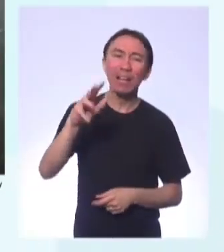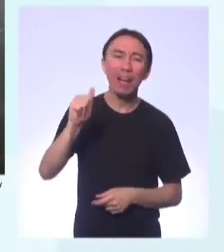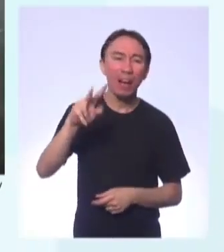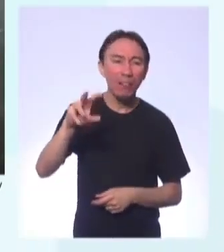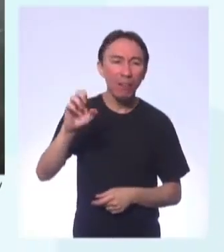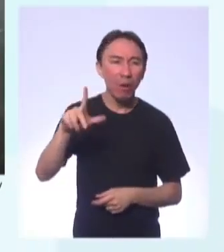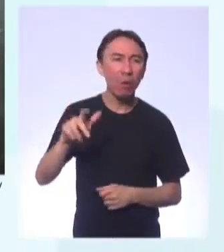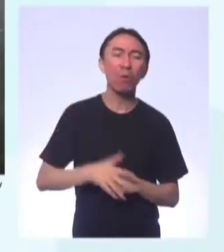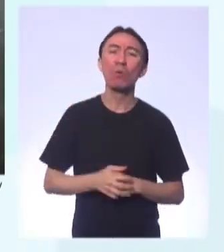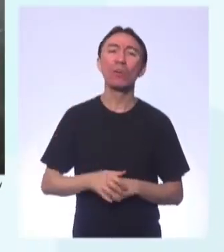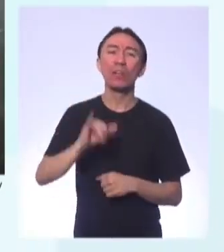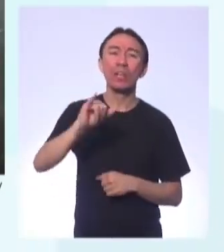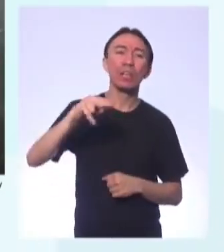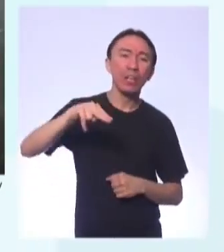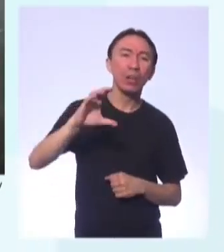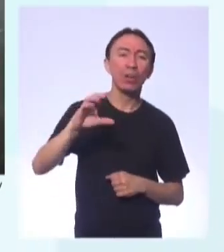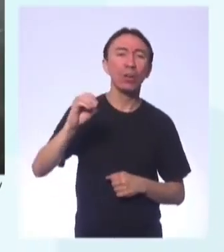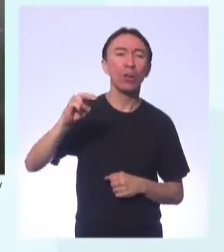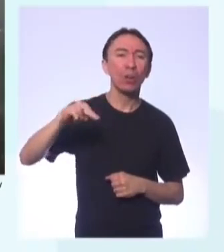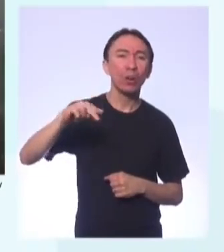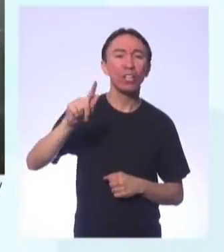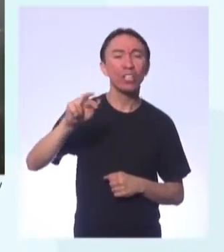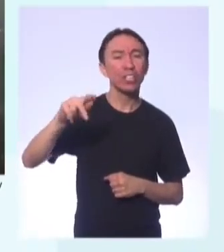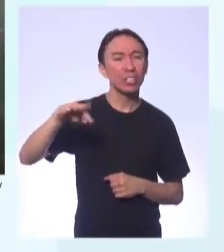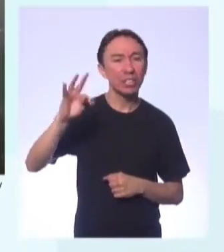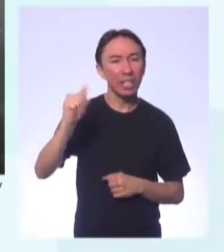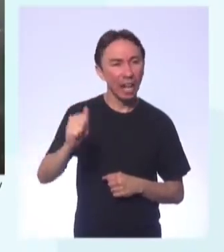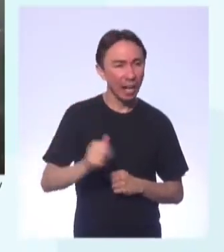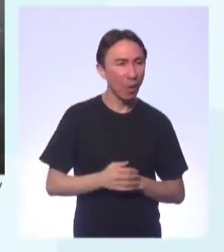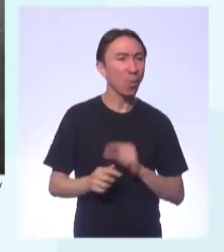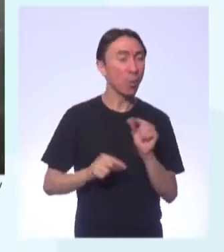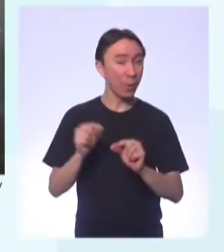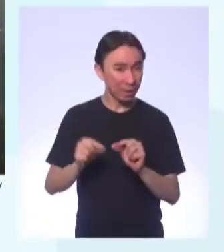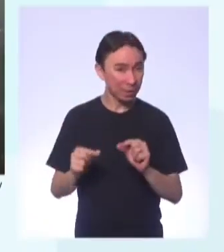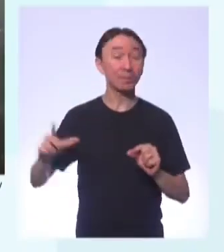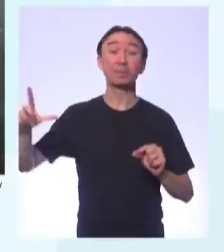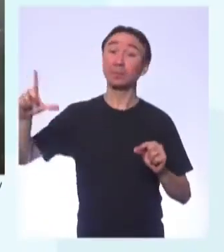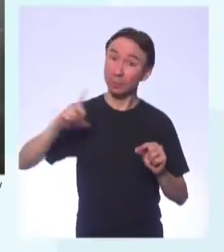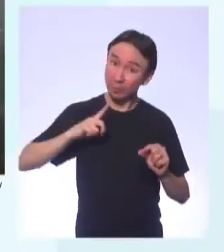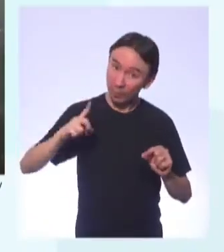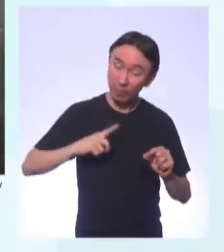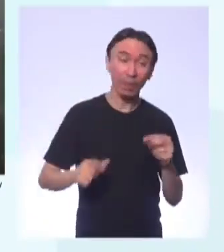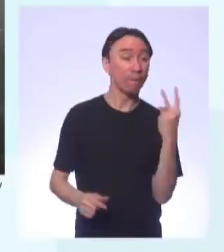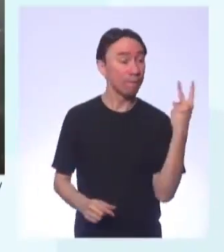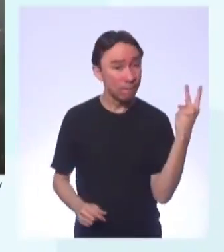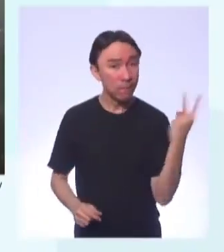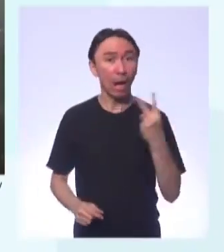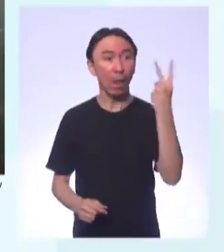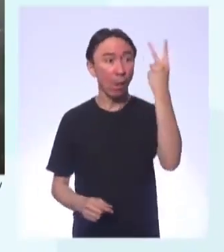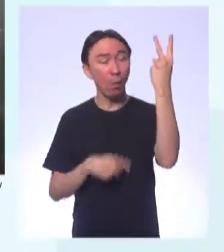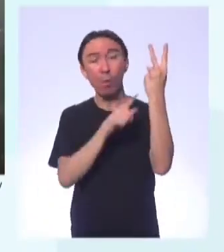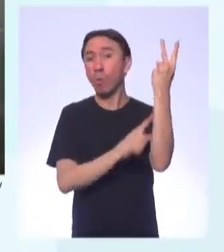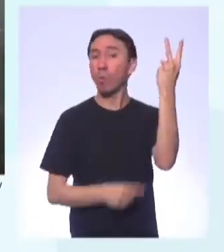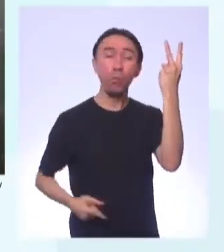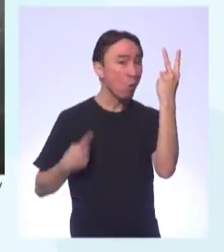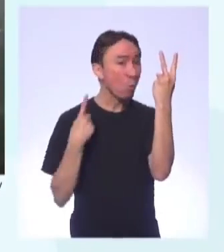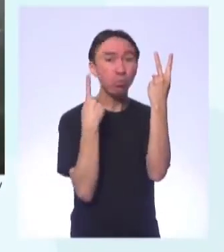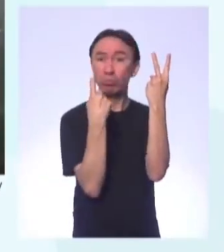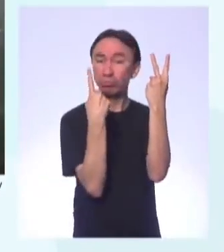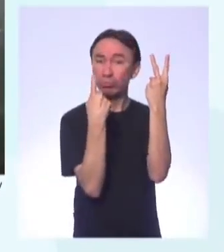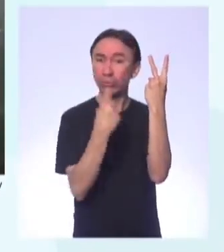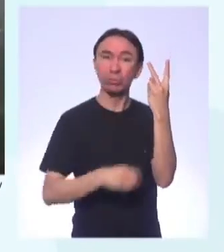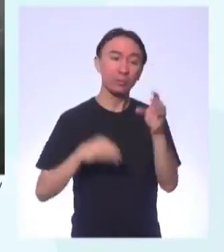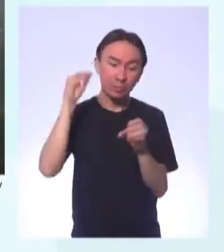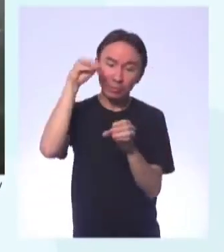que é variável né sim incógnito aí possui valor determinado ou seja valor único para uma equação